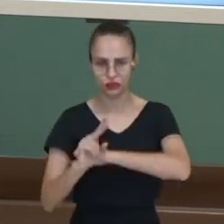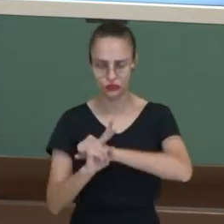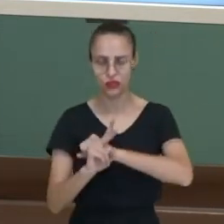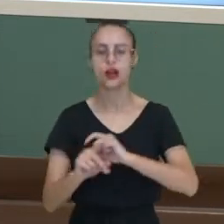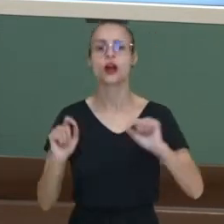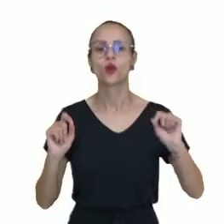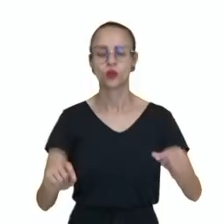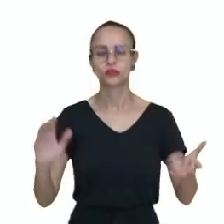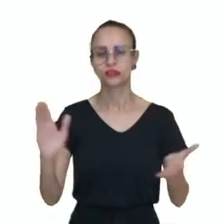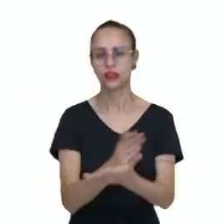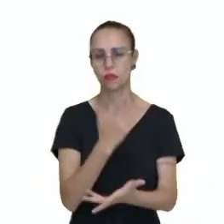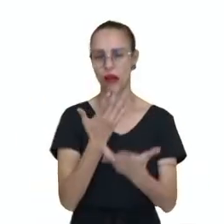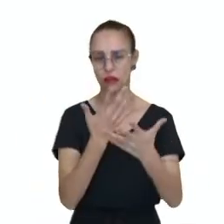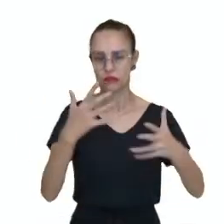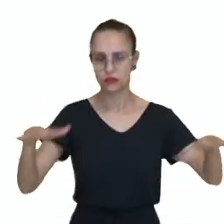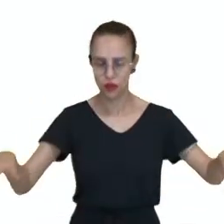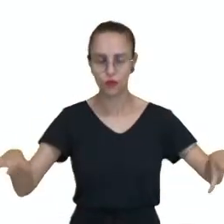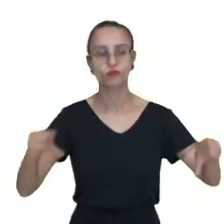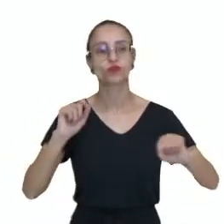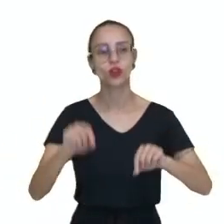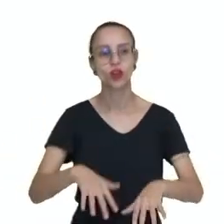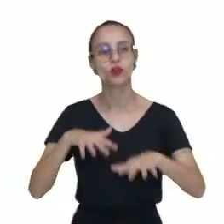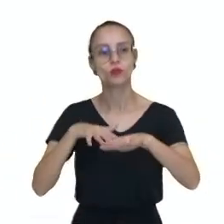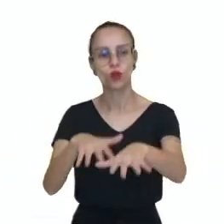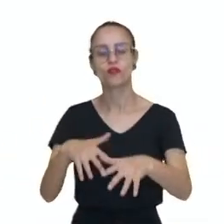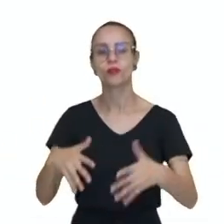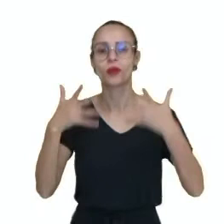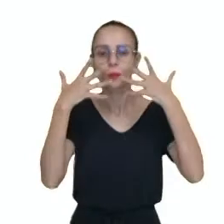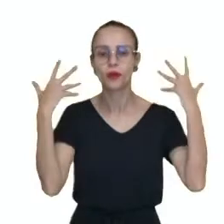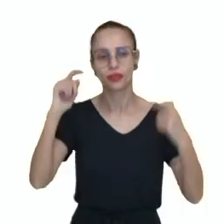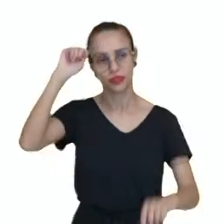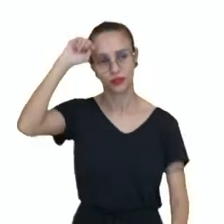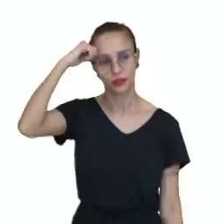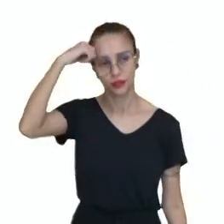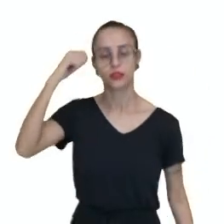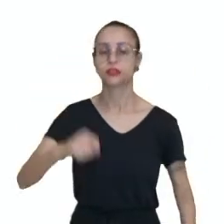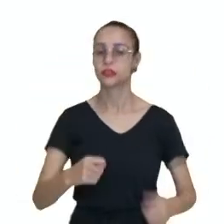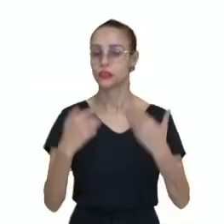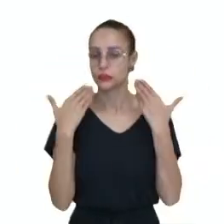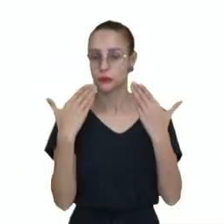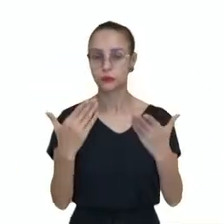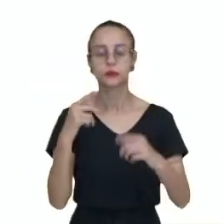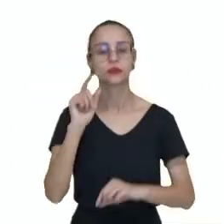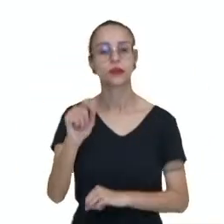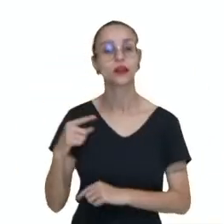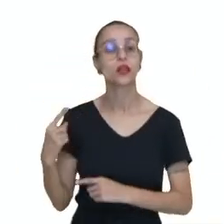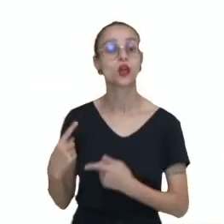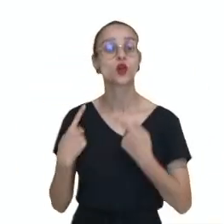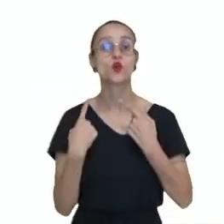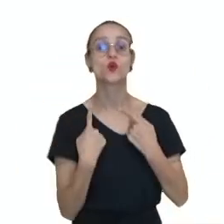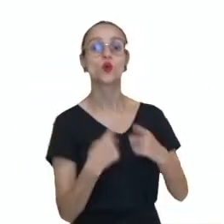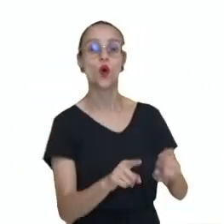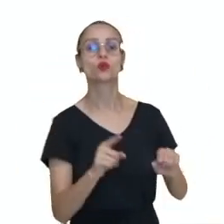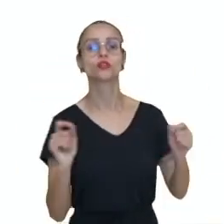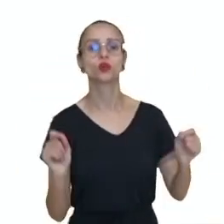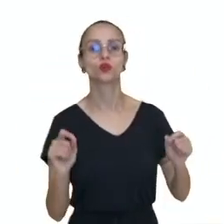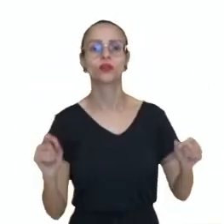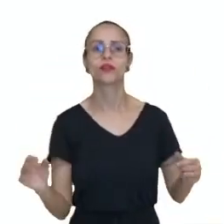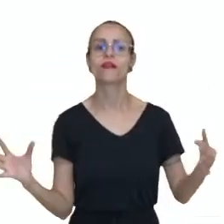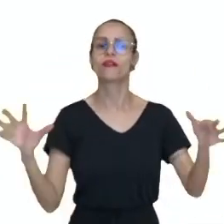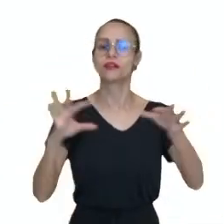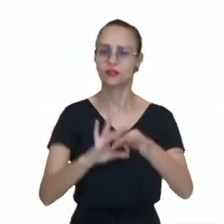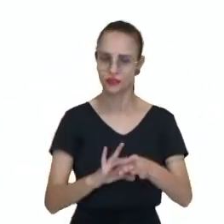a separação racial, o movimento dos Panteras Negras também foi um destaque. Eles que eram contrários à integração dos